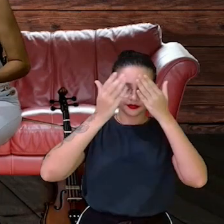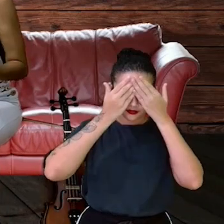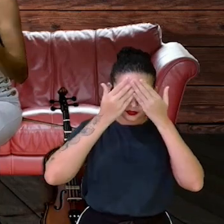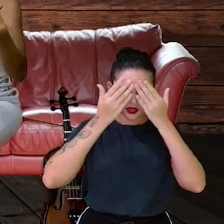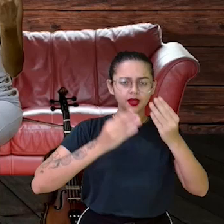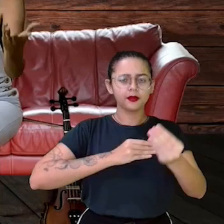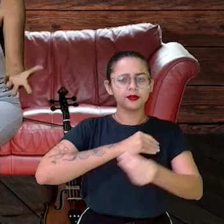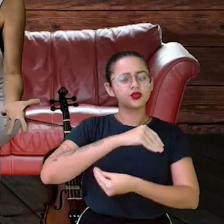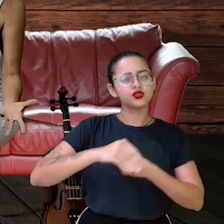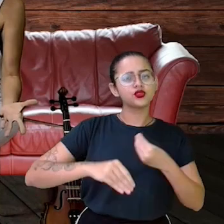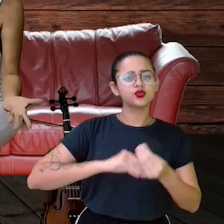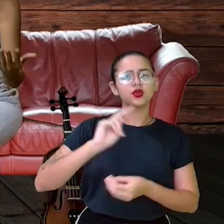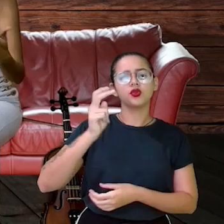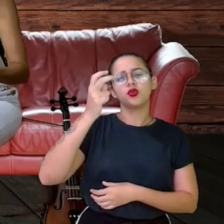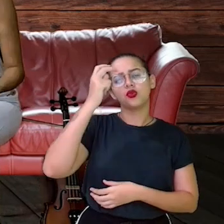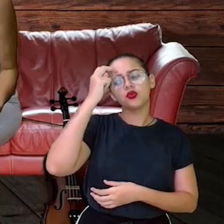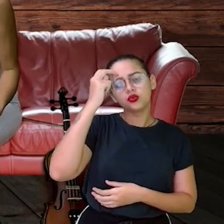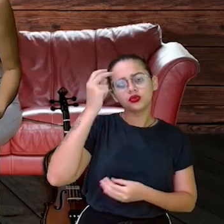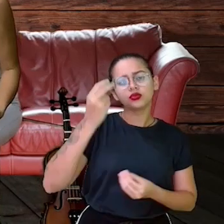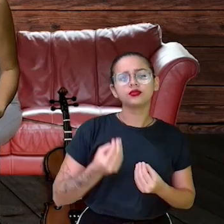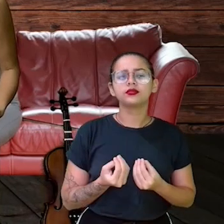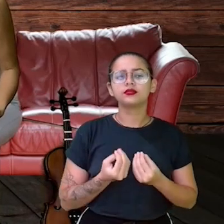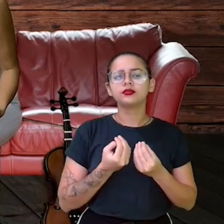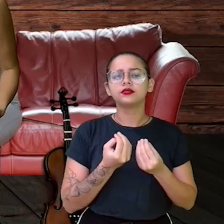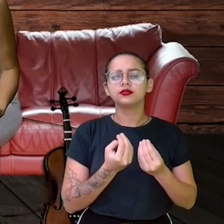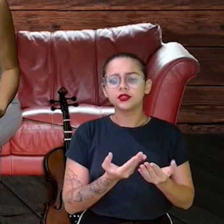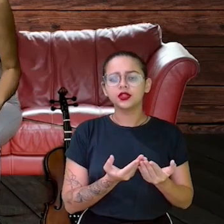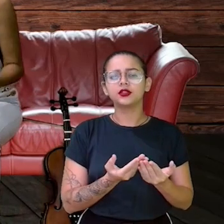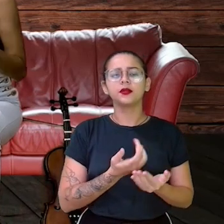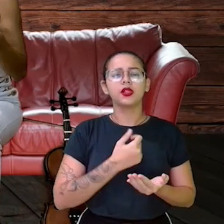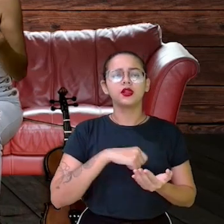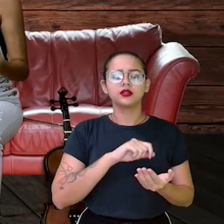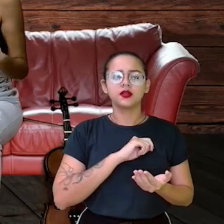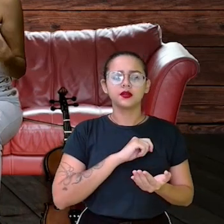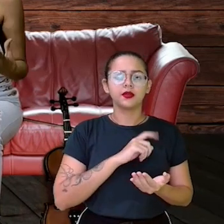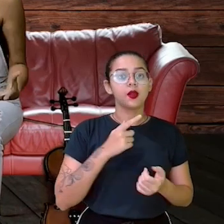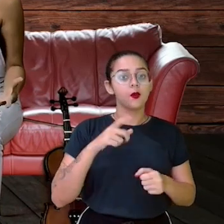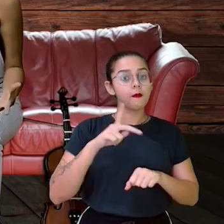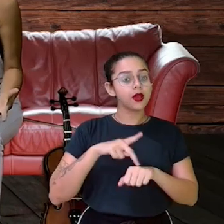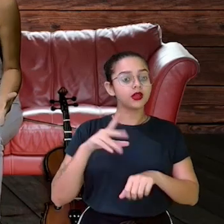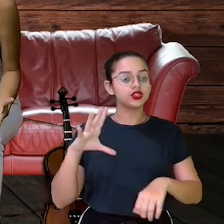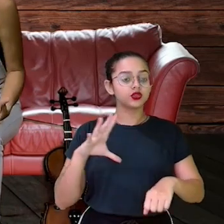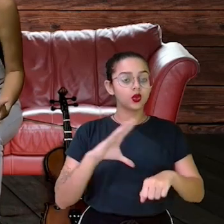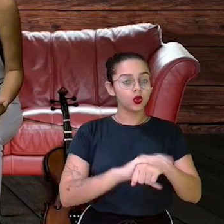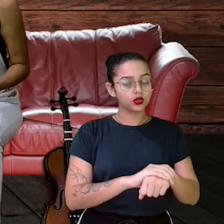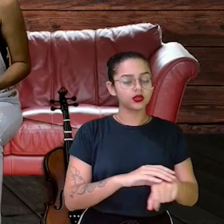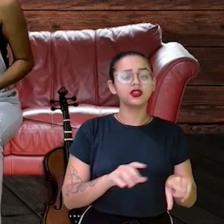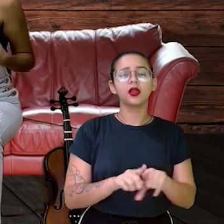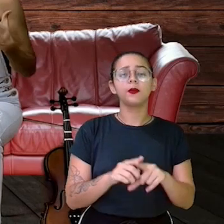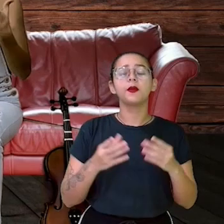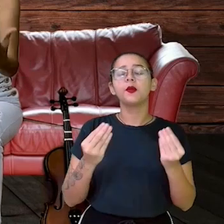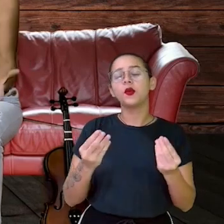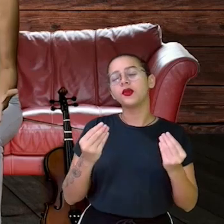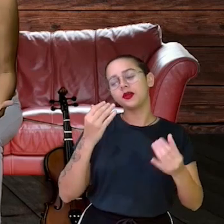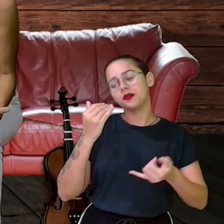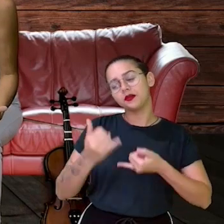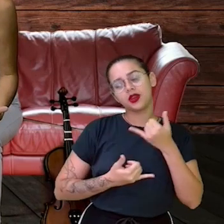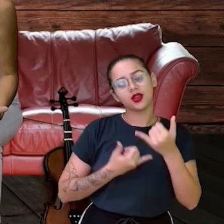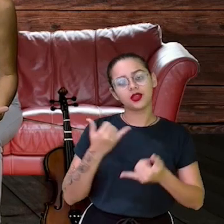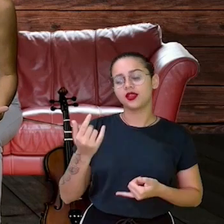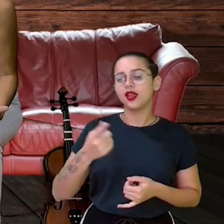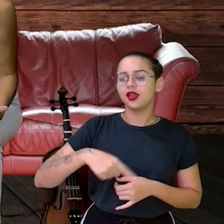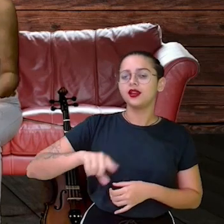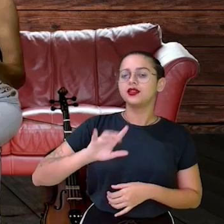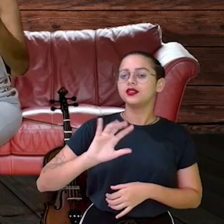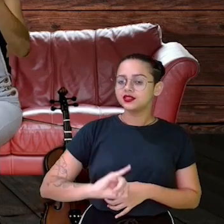né? Trazida pela Espanha, que foi o país que colonizou. E também muita brincadeira, porque eles